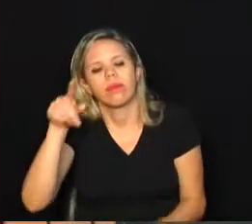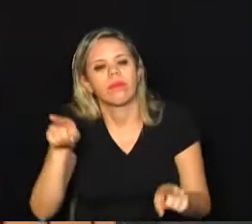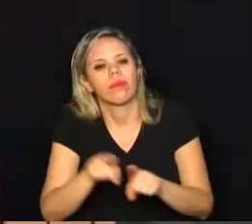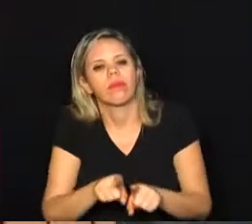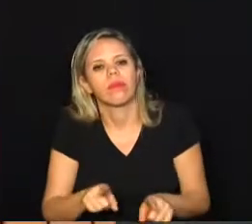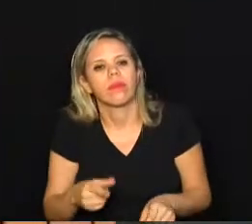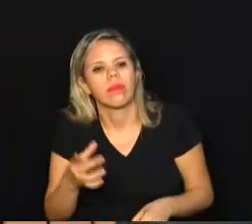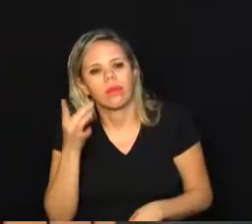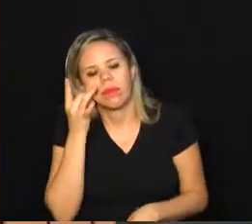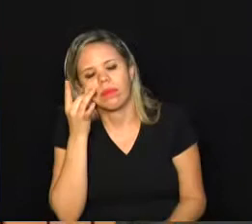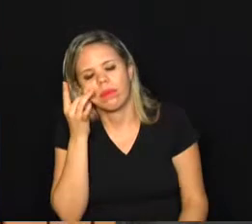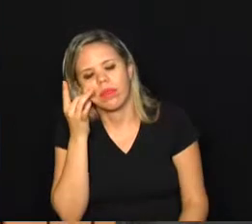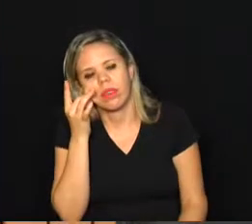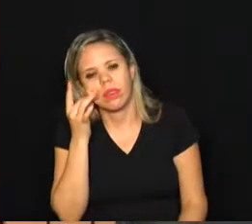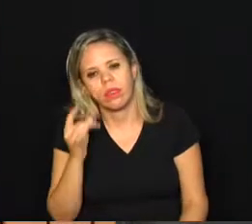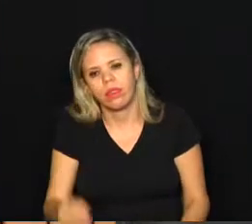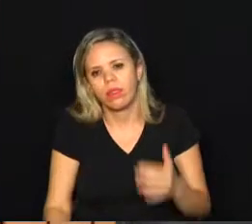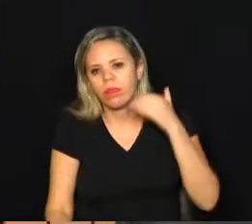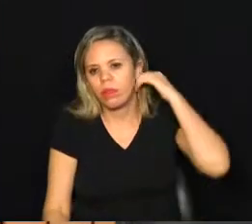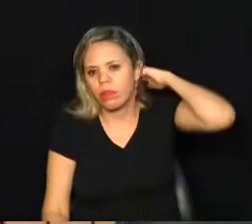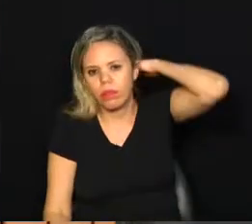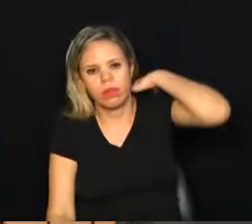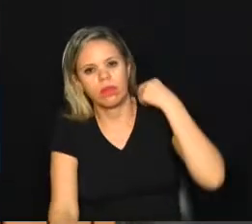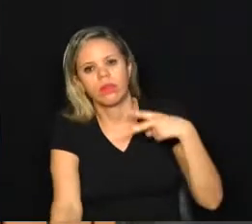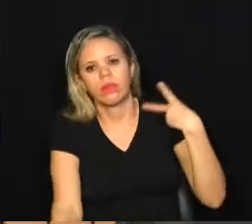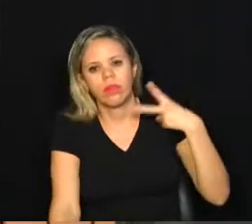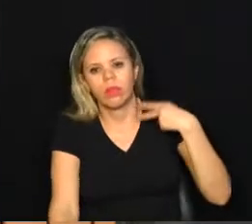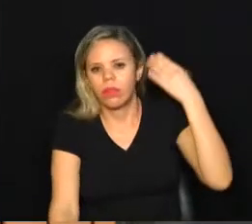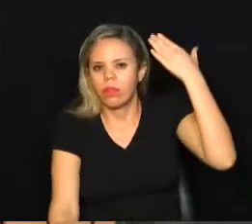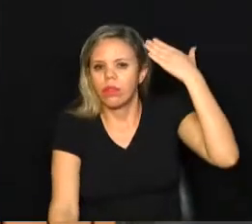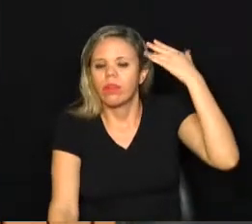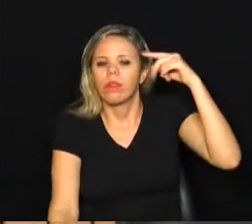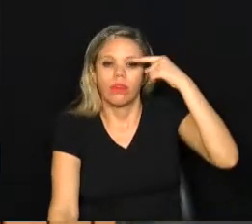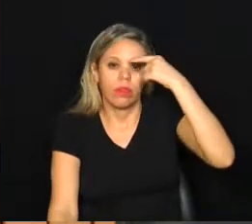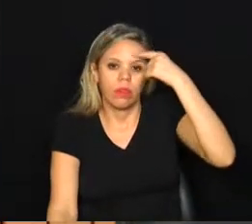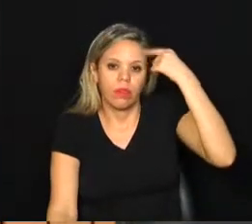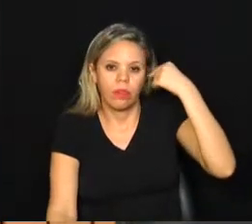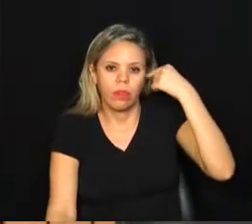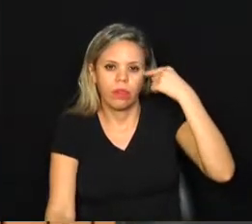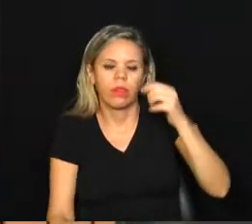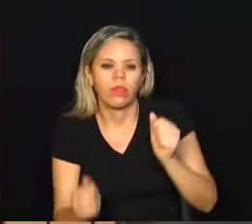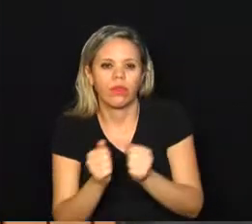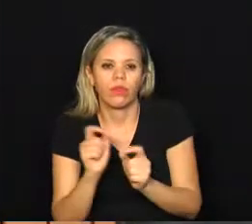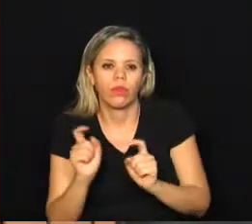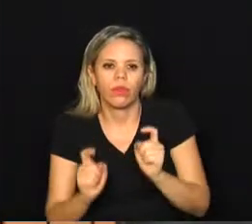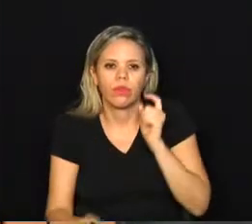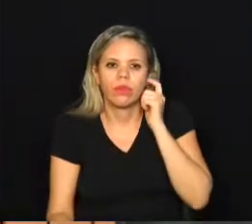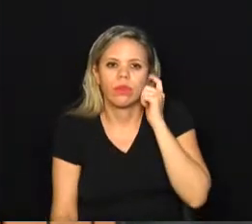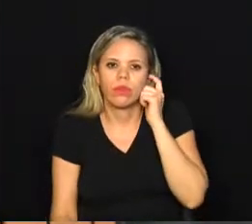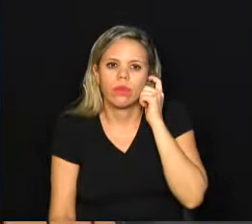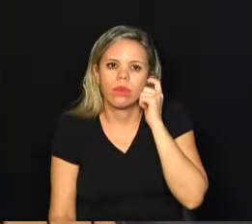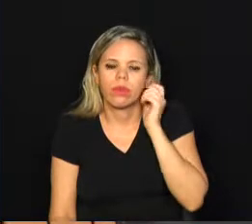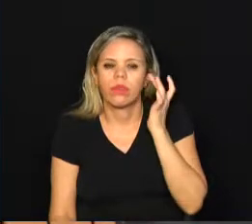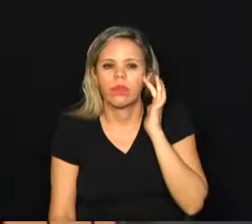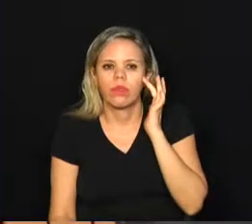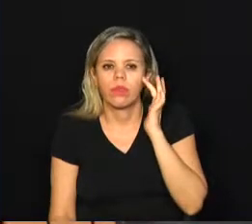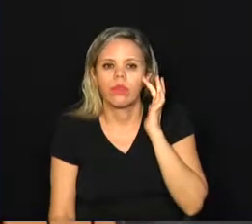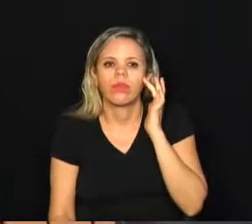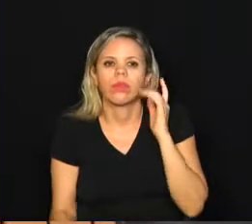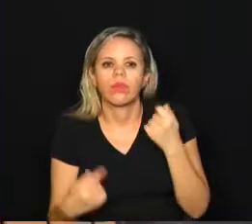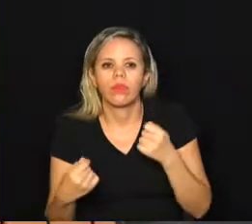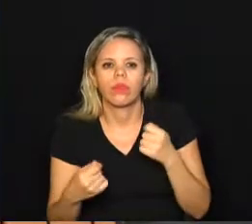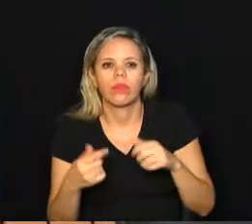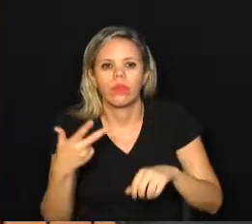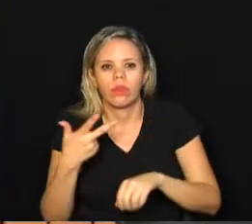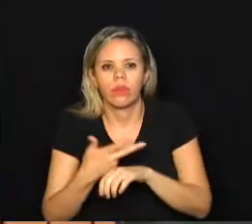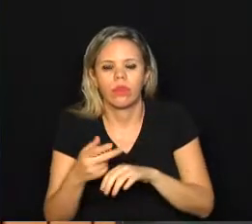estão presentes aqui a vereadora Paola Miguel, que está conosco na reunião, mas acho que por algum motivo a câmera dela